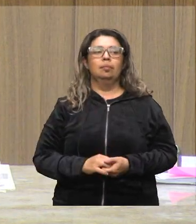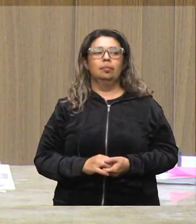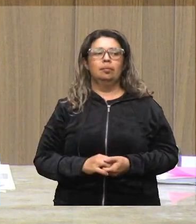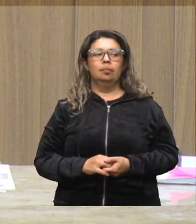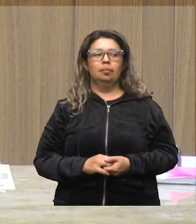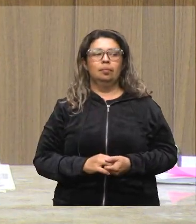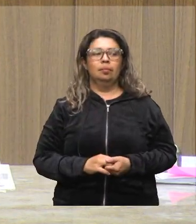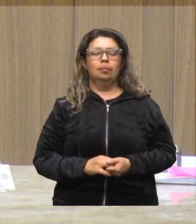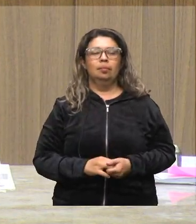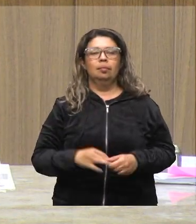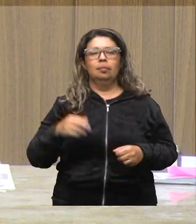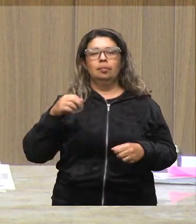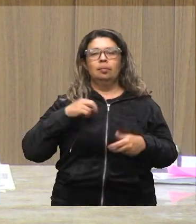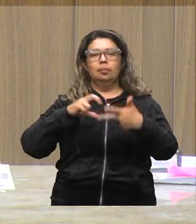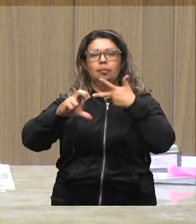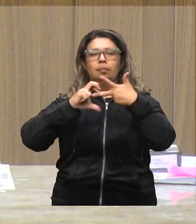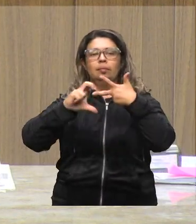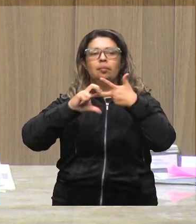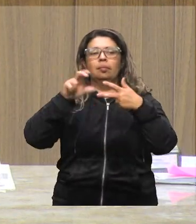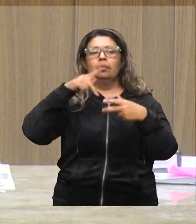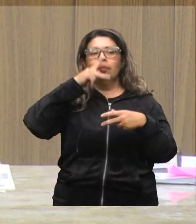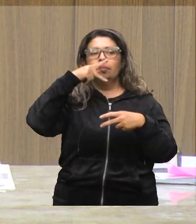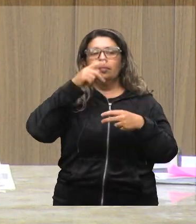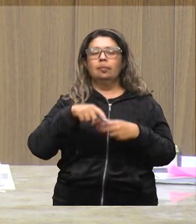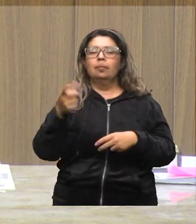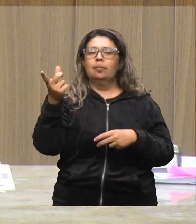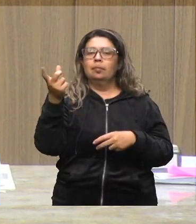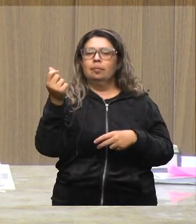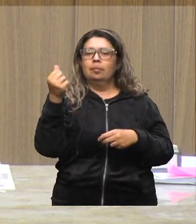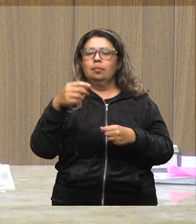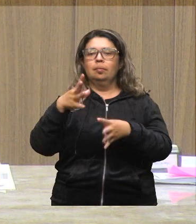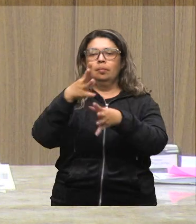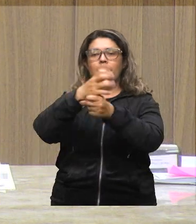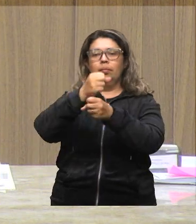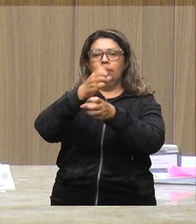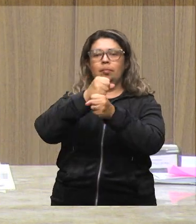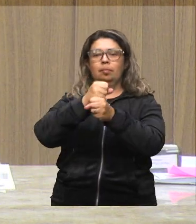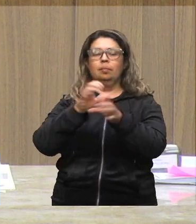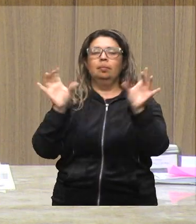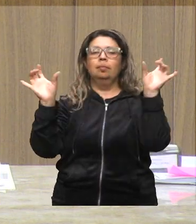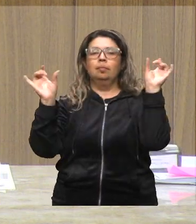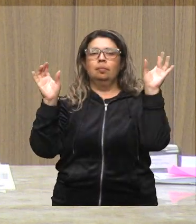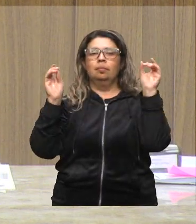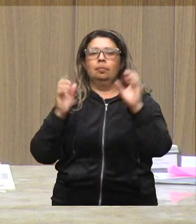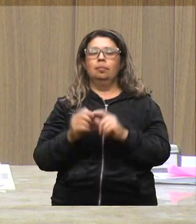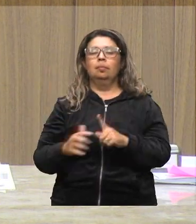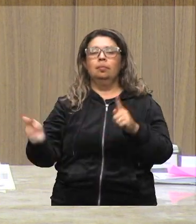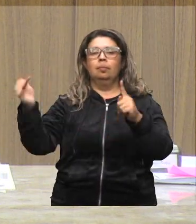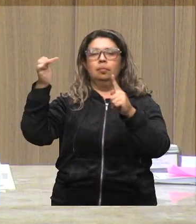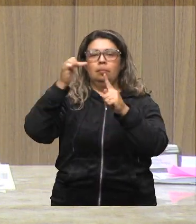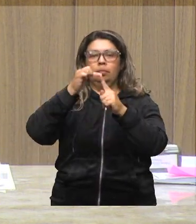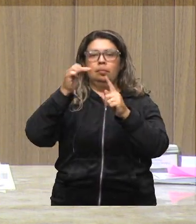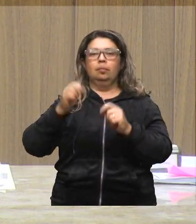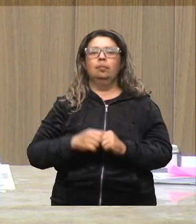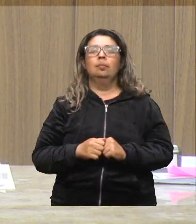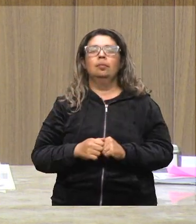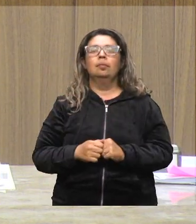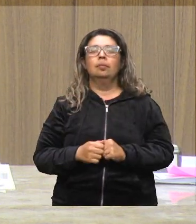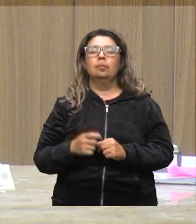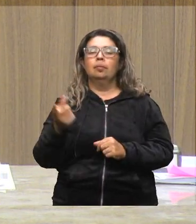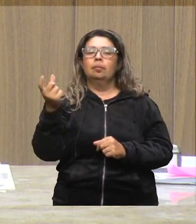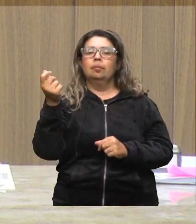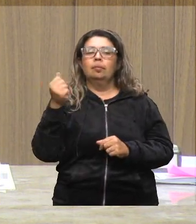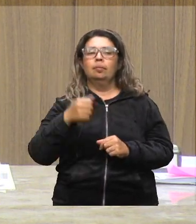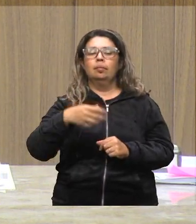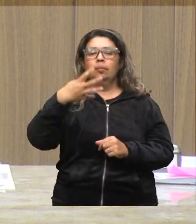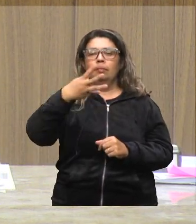57/2023 do Poder Executivo dispõe sobre a abertura de crédito adicional especial para os fins que especifica, no